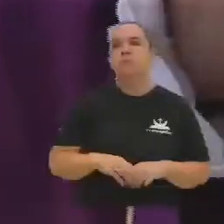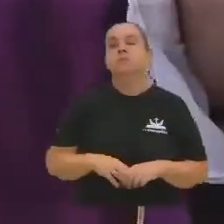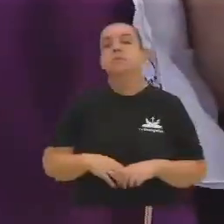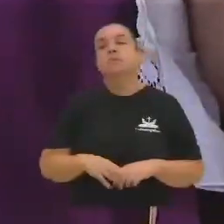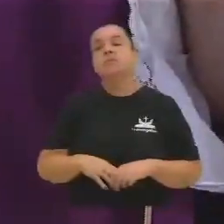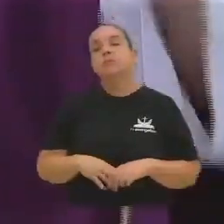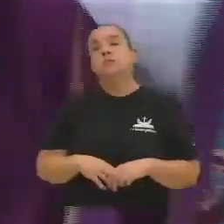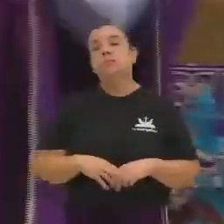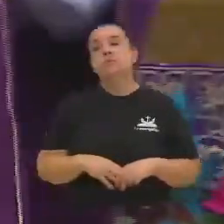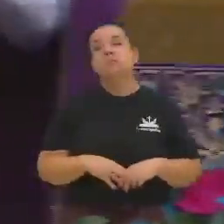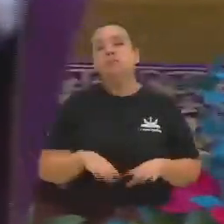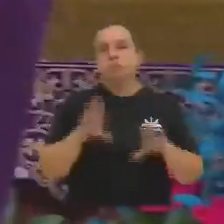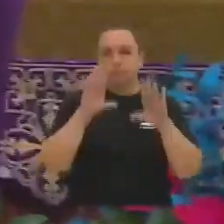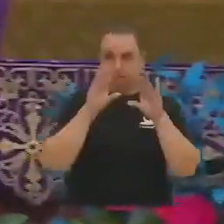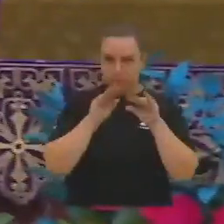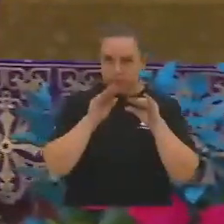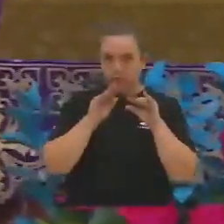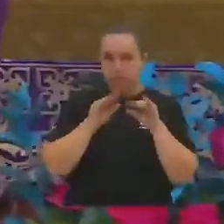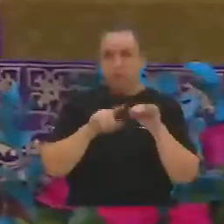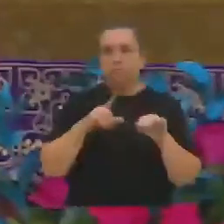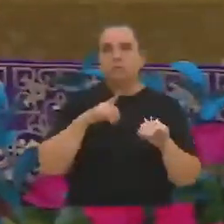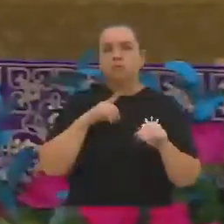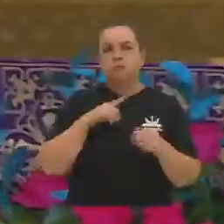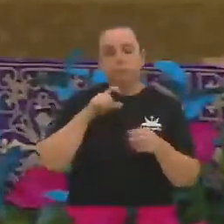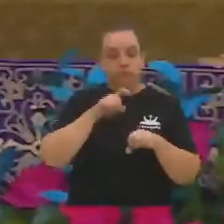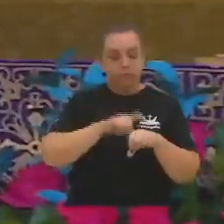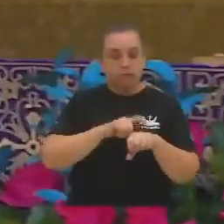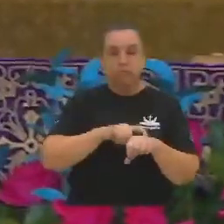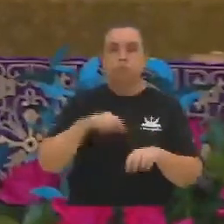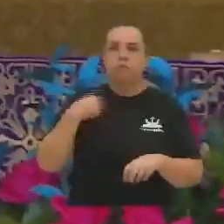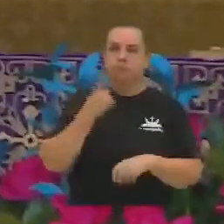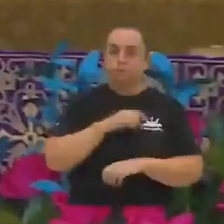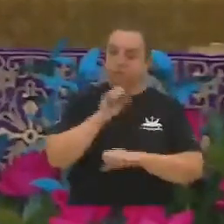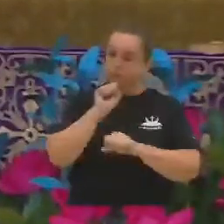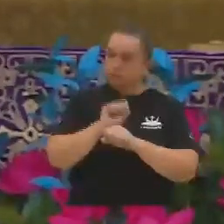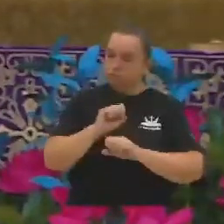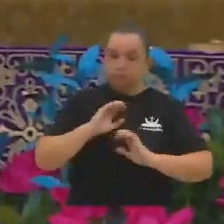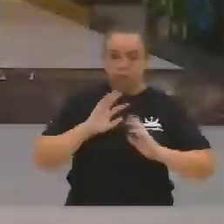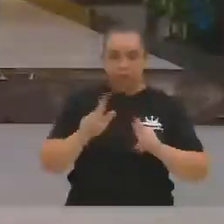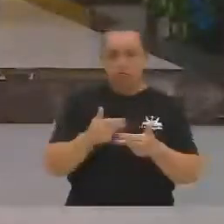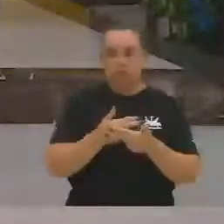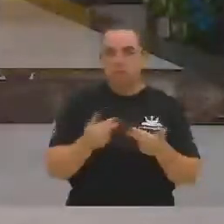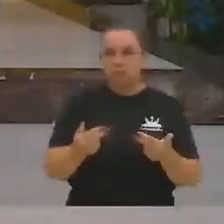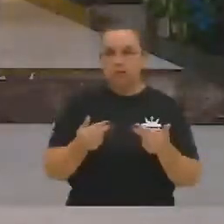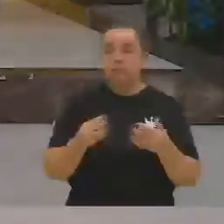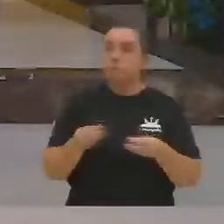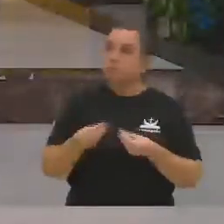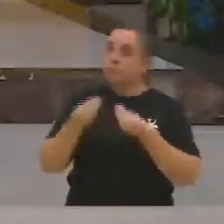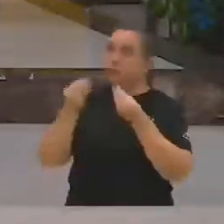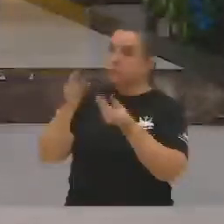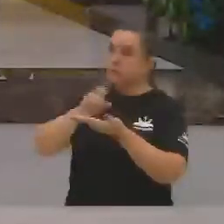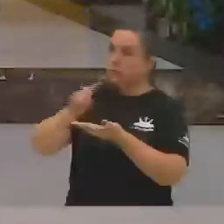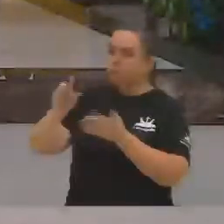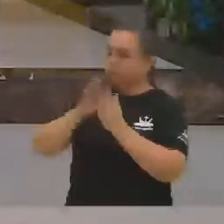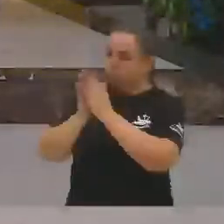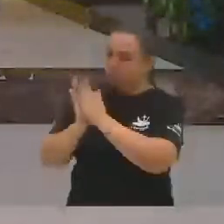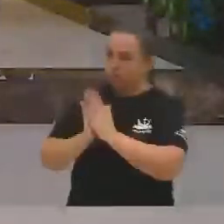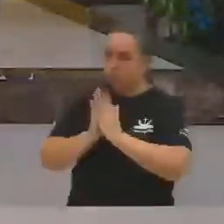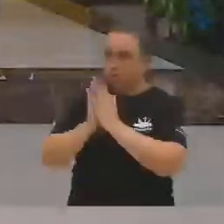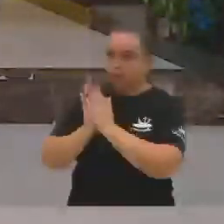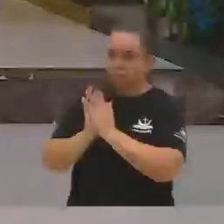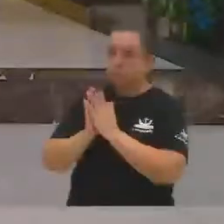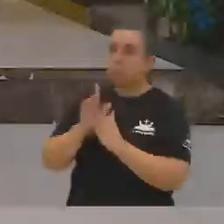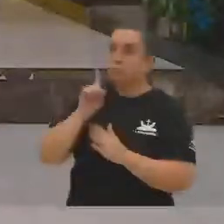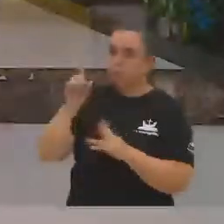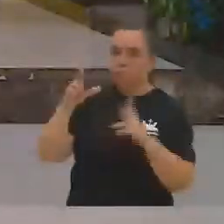Existe uma hora onde nós vamos parar tudo, para darmos para Deus a adoração